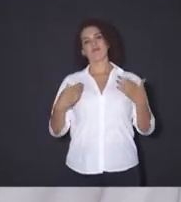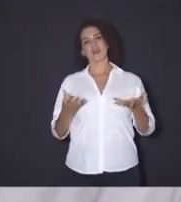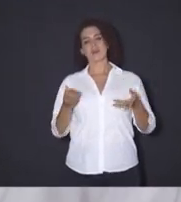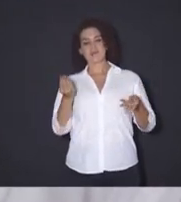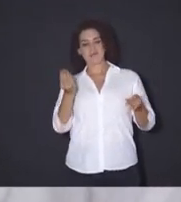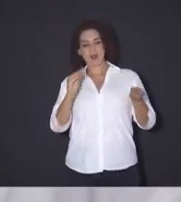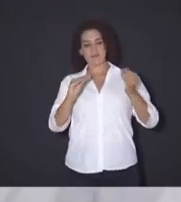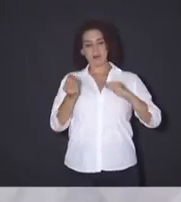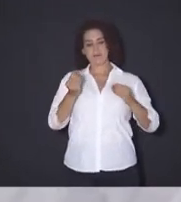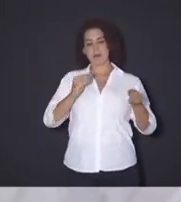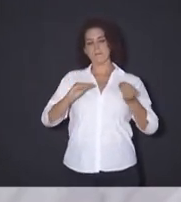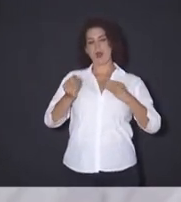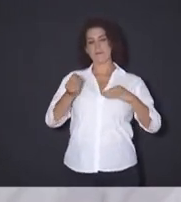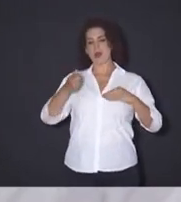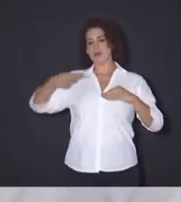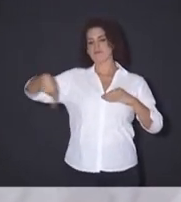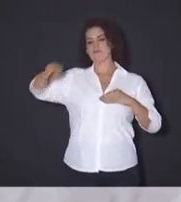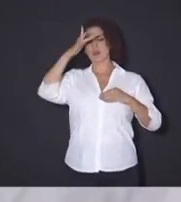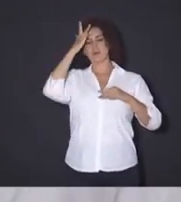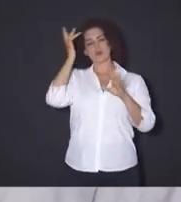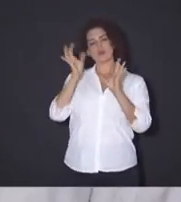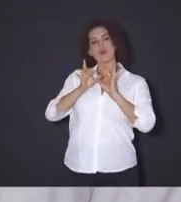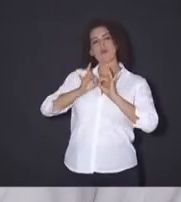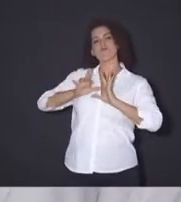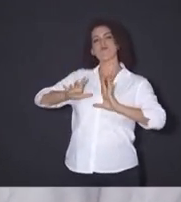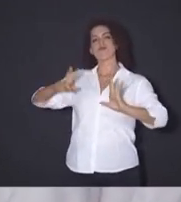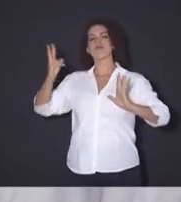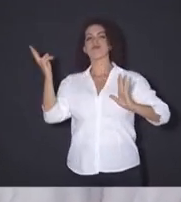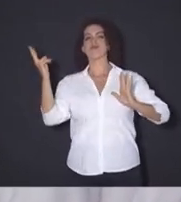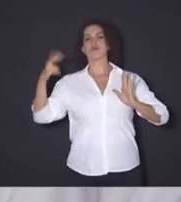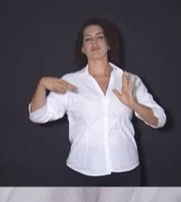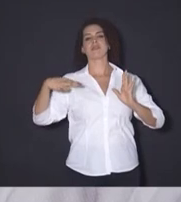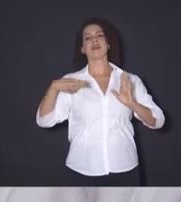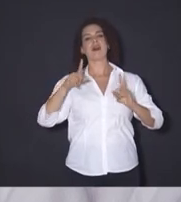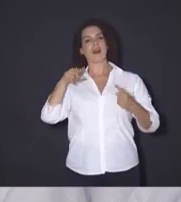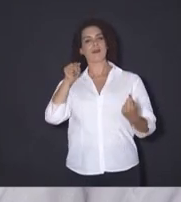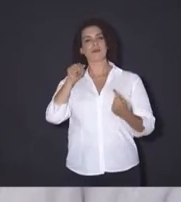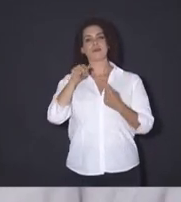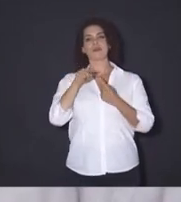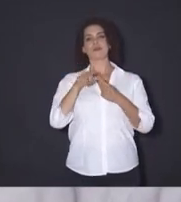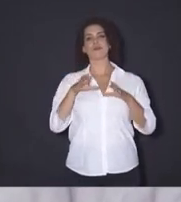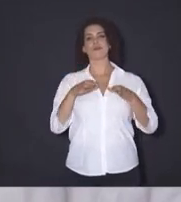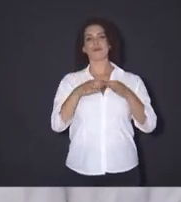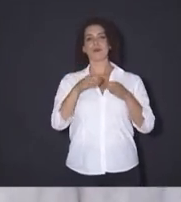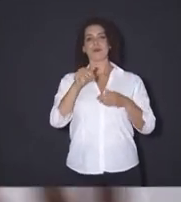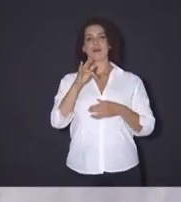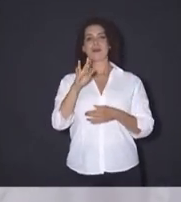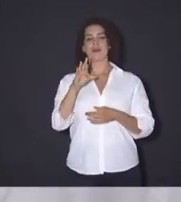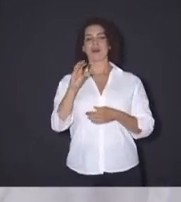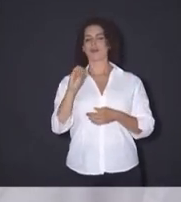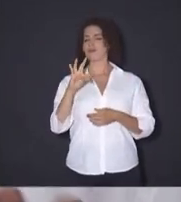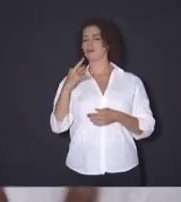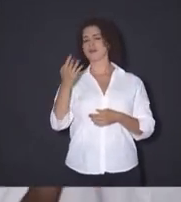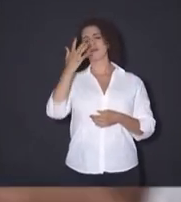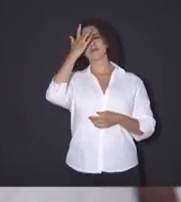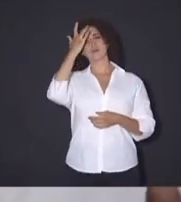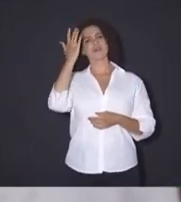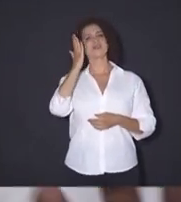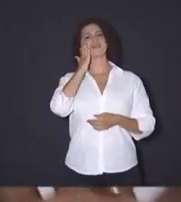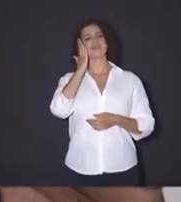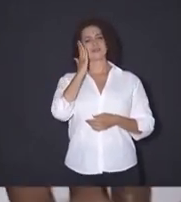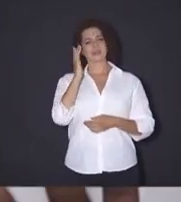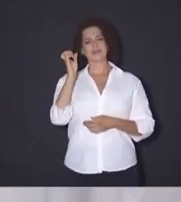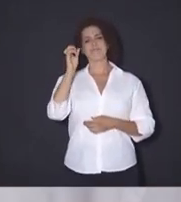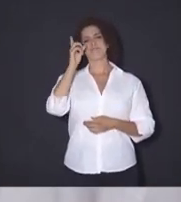disponibilizar isso para as pessoas essa função do cofre né nós estamos todo mundo sabe da dificuldade